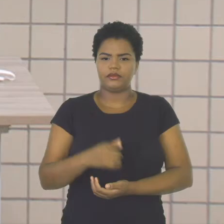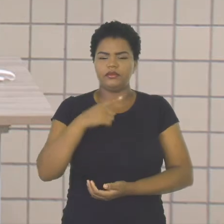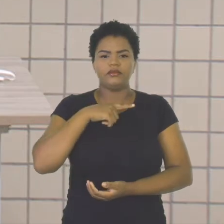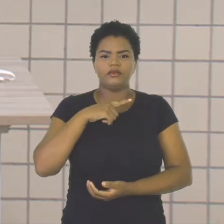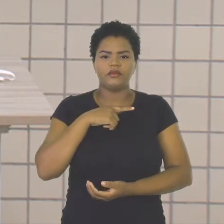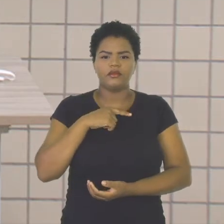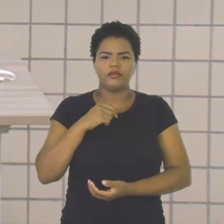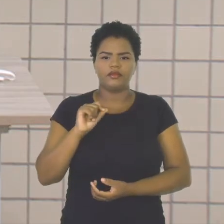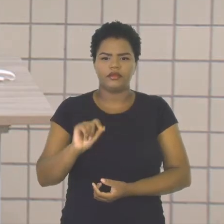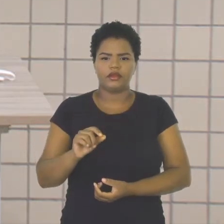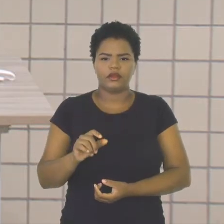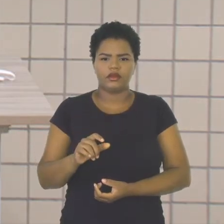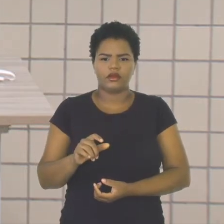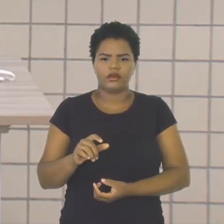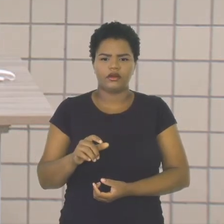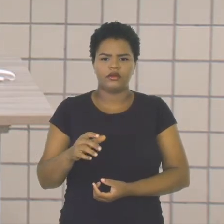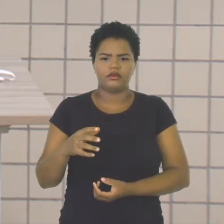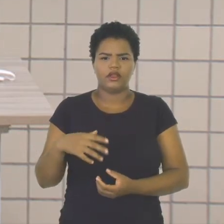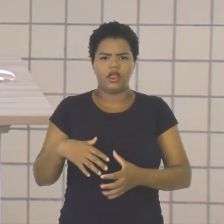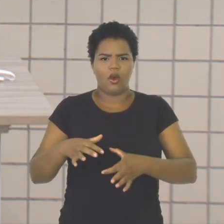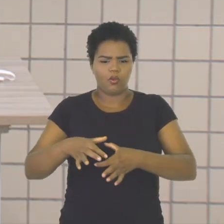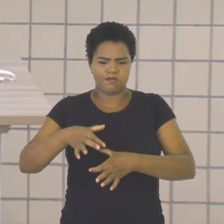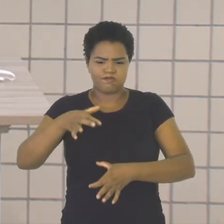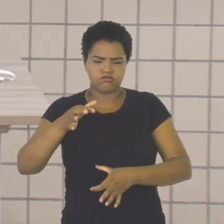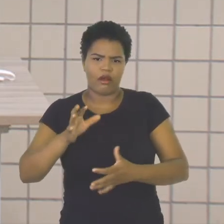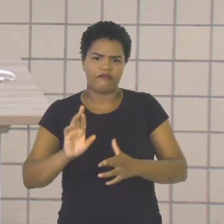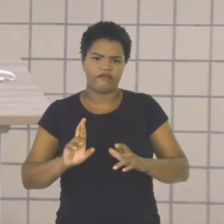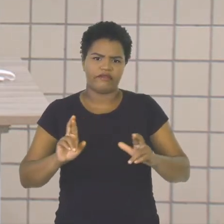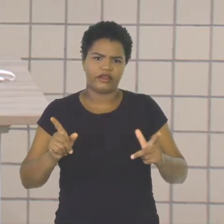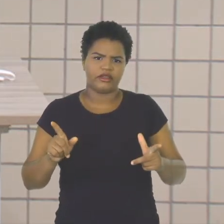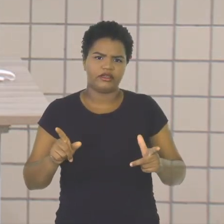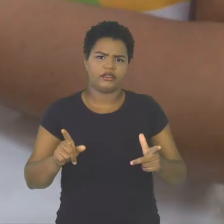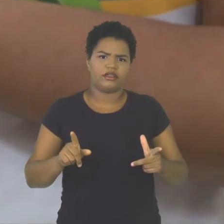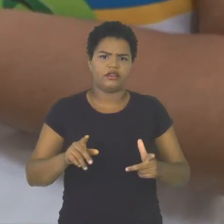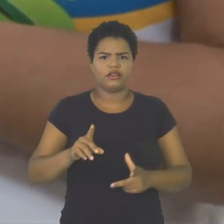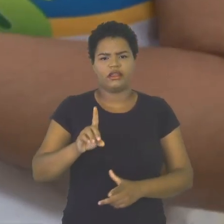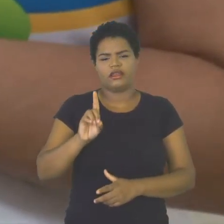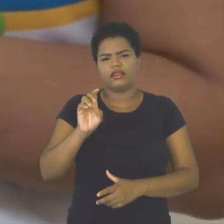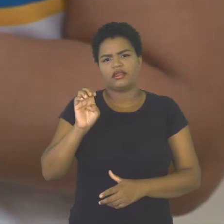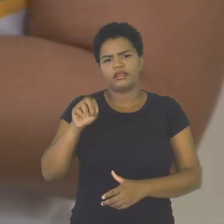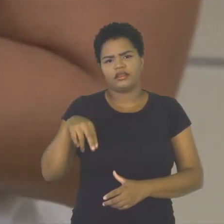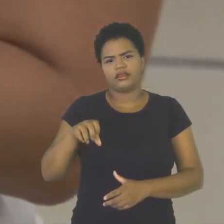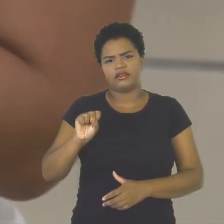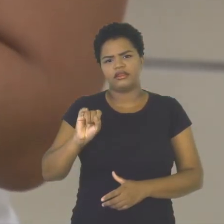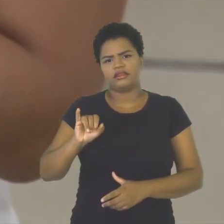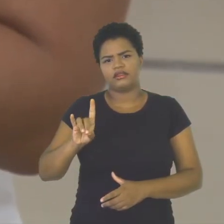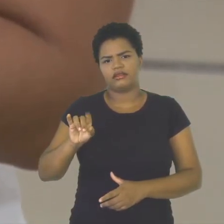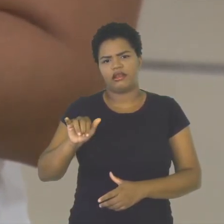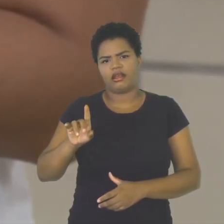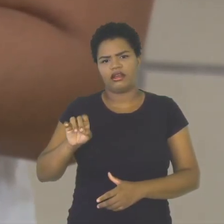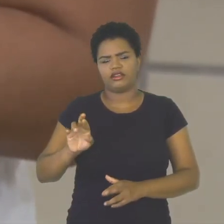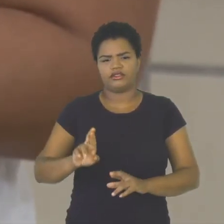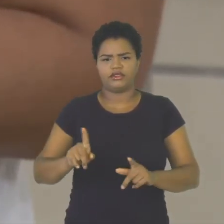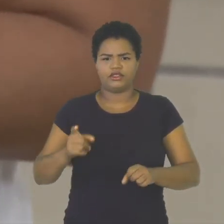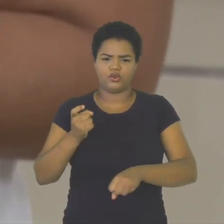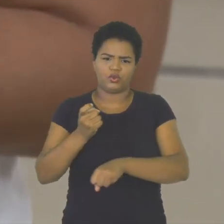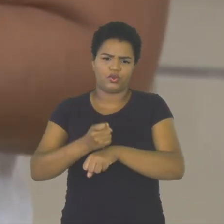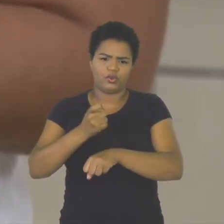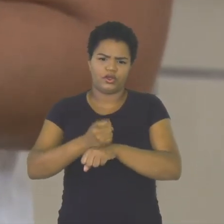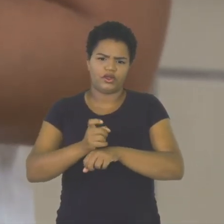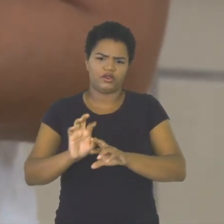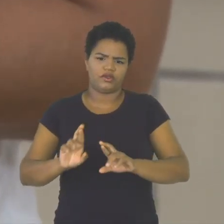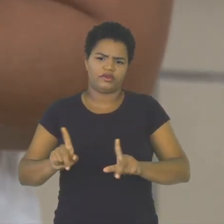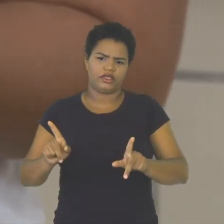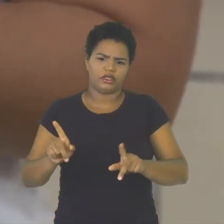um formato diferente, uma formação diferente, uma densidade diferente, uma dureza